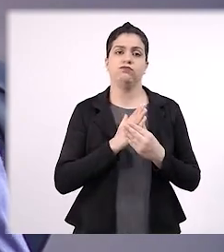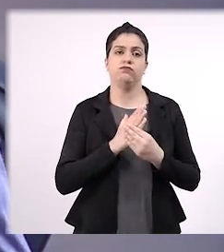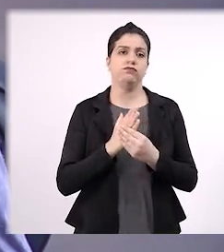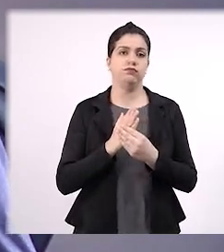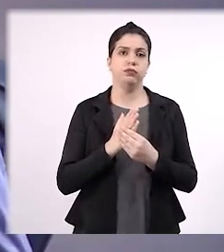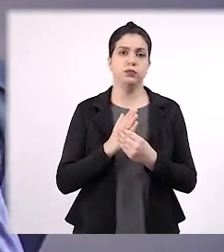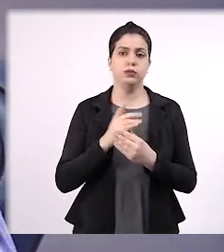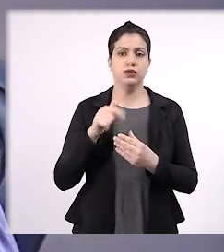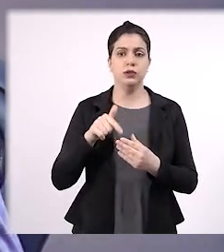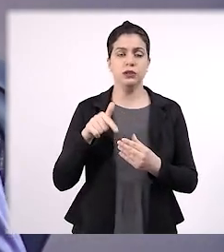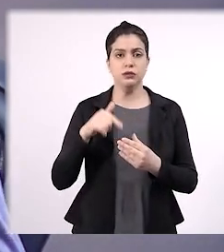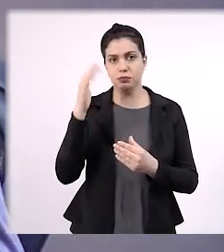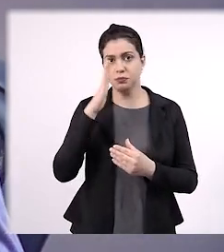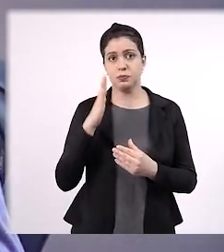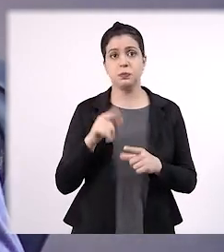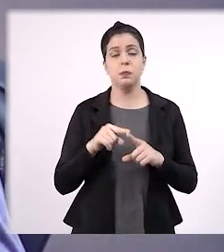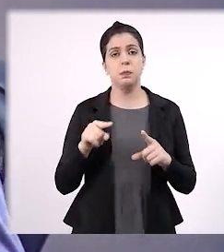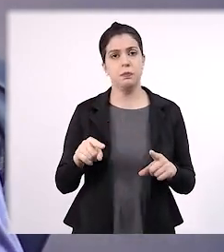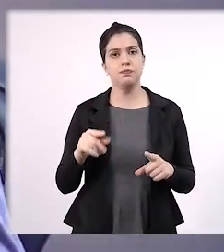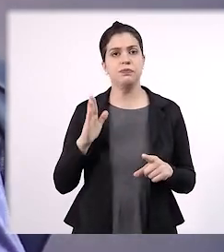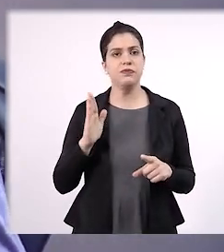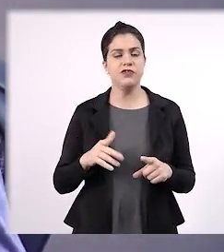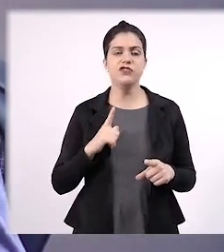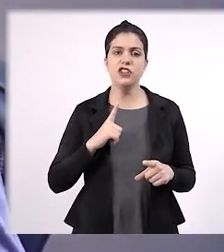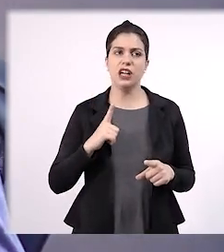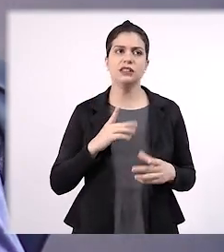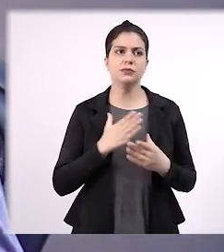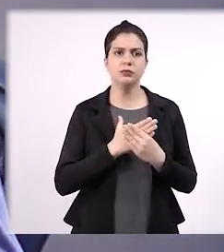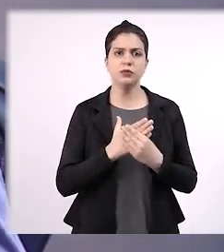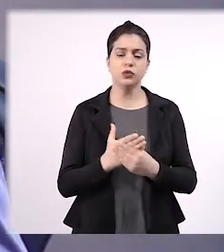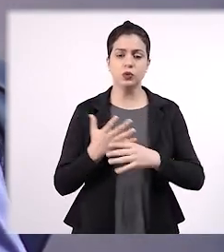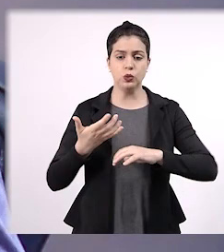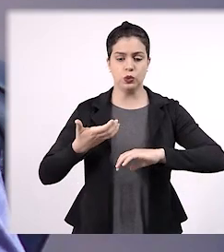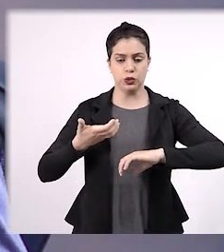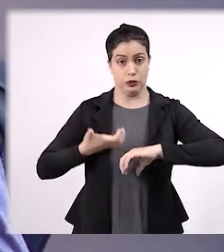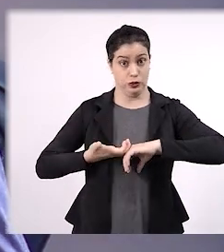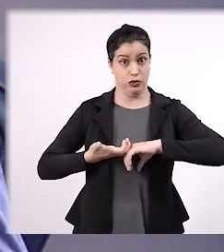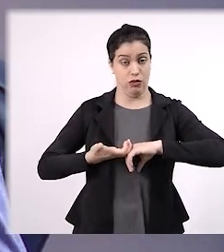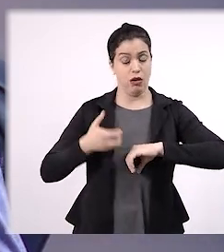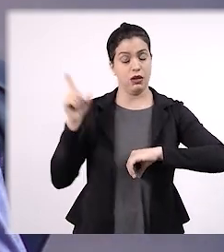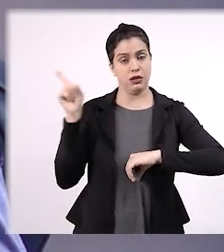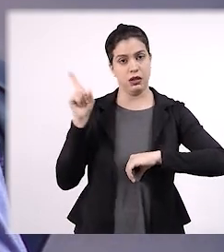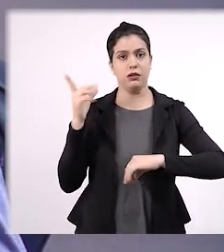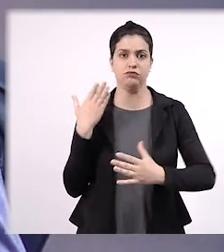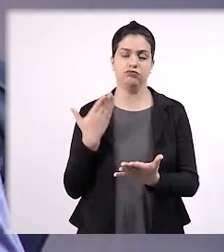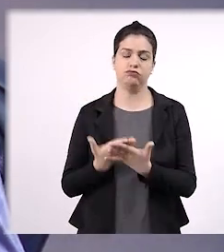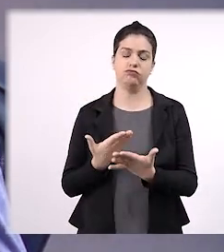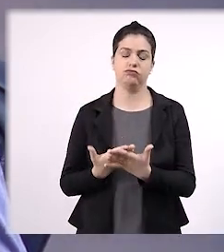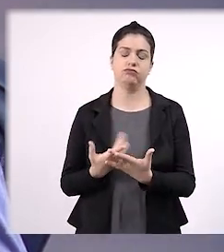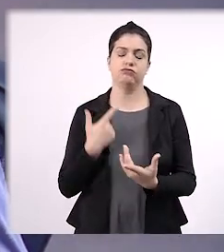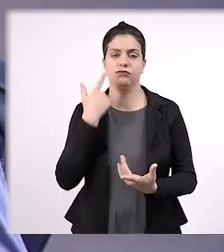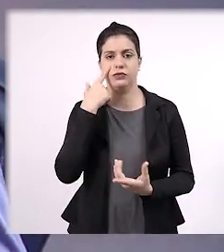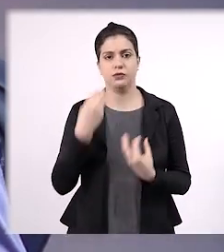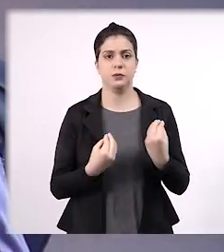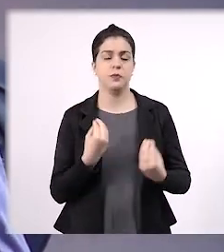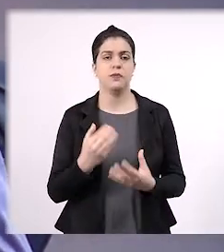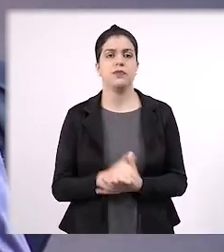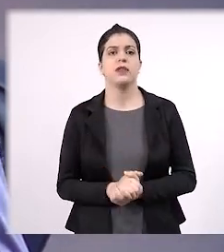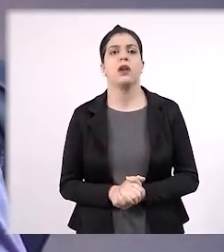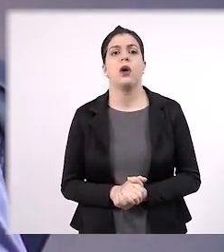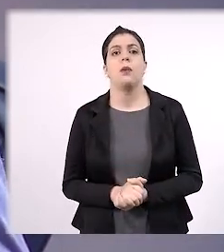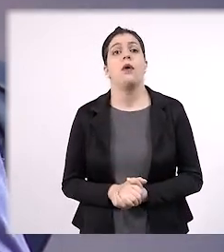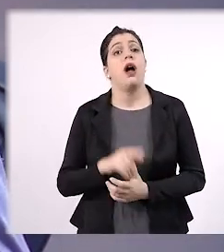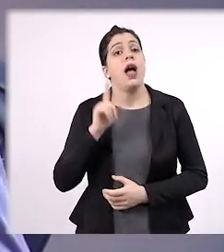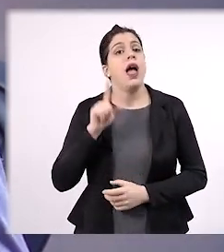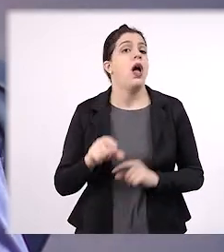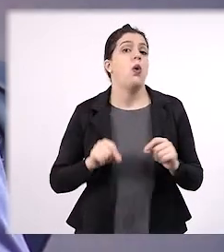interno, mas já está encaminhado, né? Já está nos trâmites lá no Congresso Nacional, e é muito interessante porque mostra uma tendência